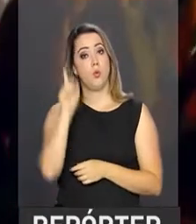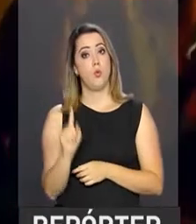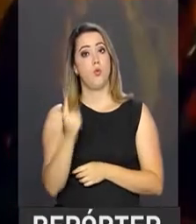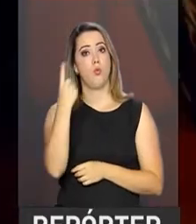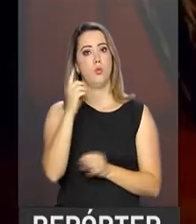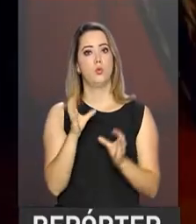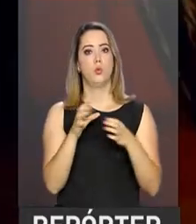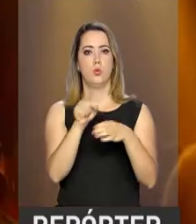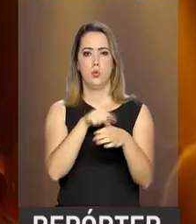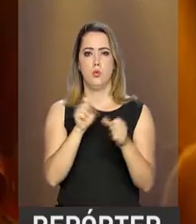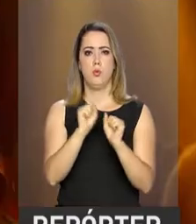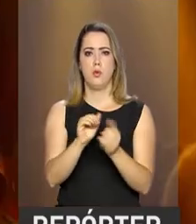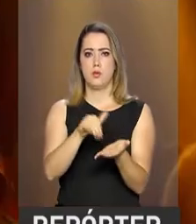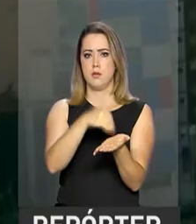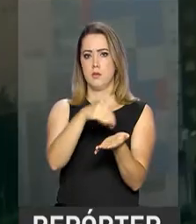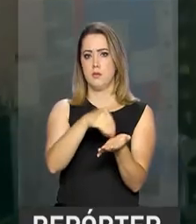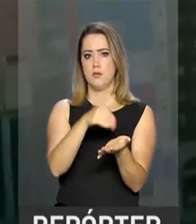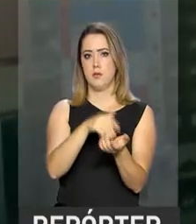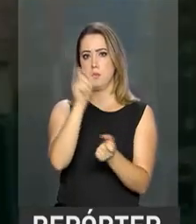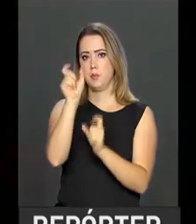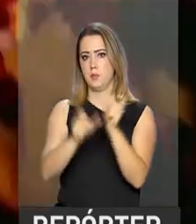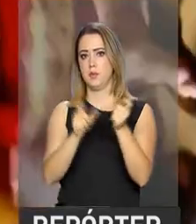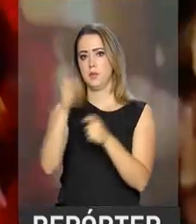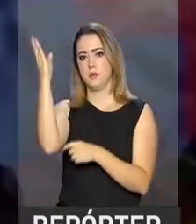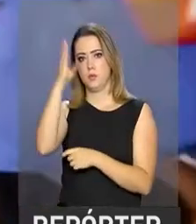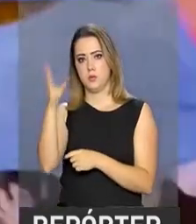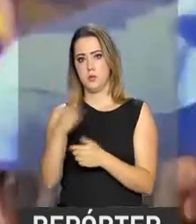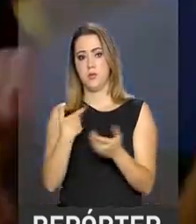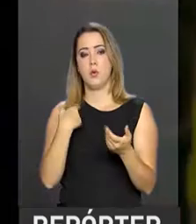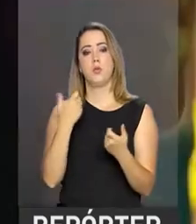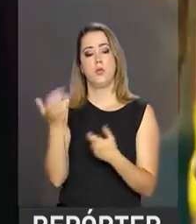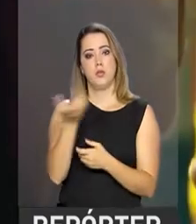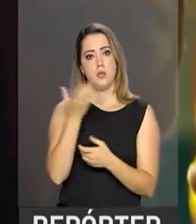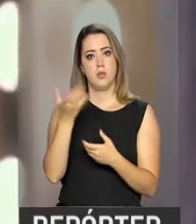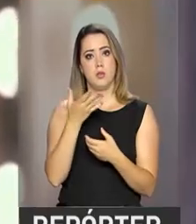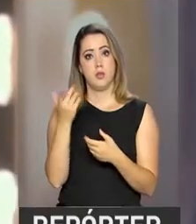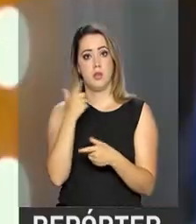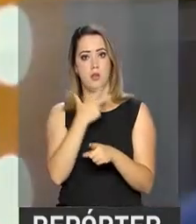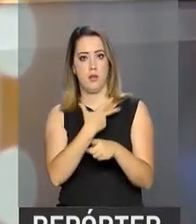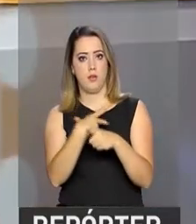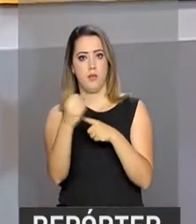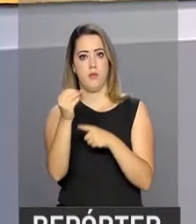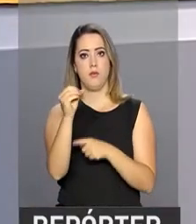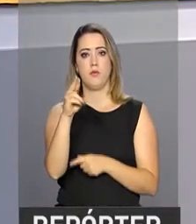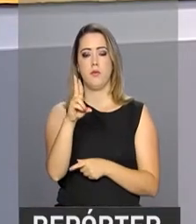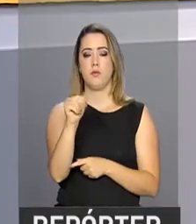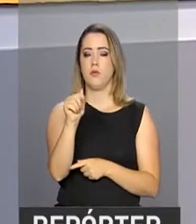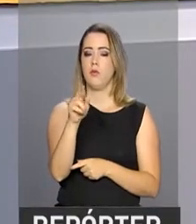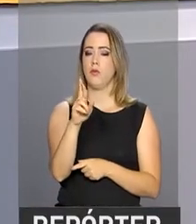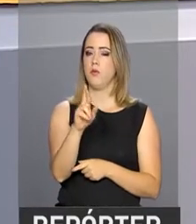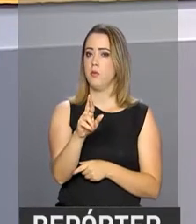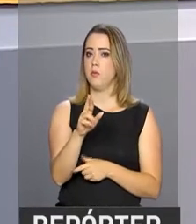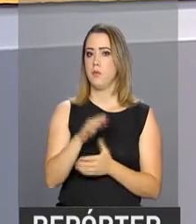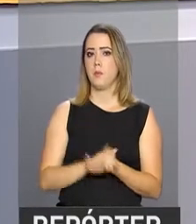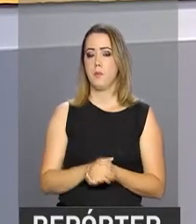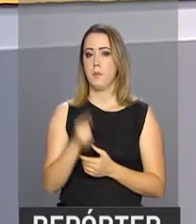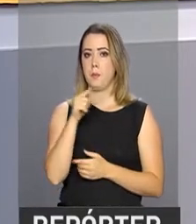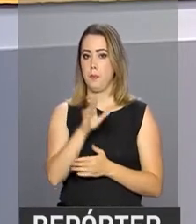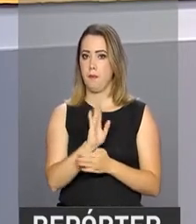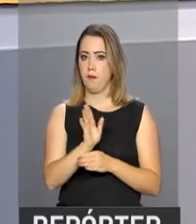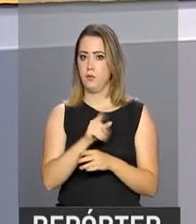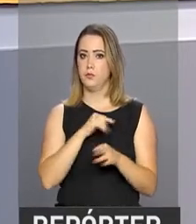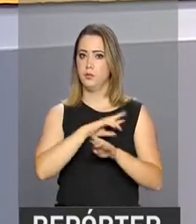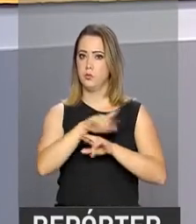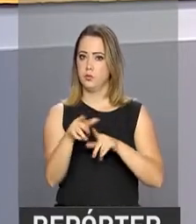único órgão que oficialmente pode inscrever o candidato brasileiro na corrida por um óscar o longa passará